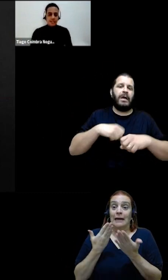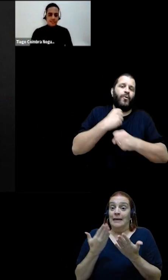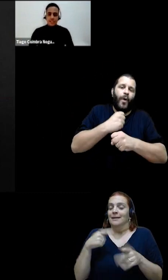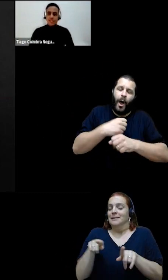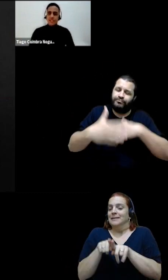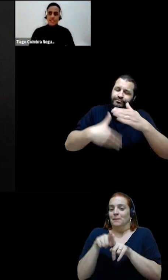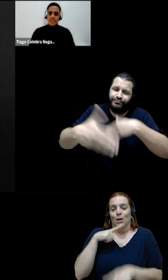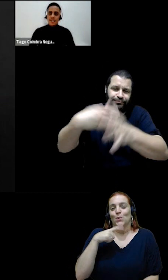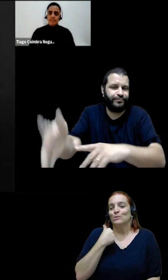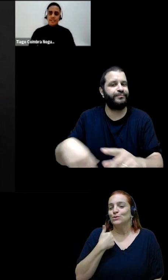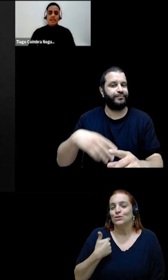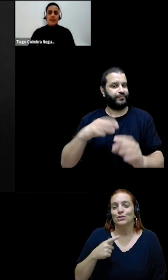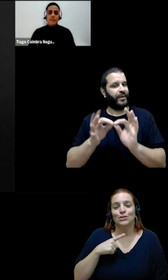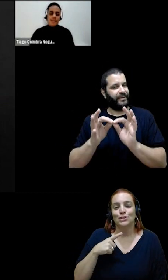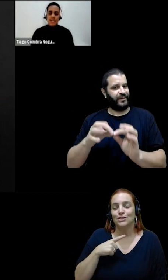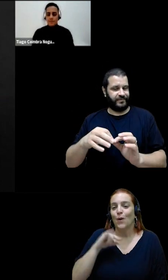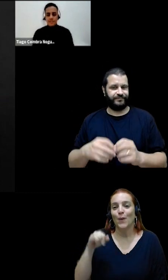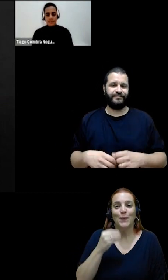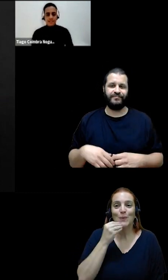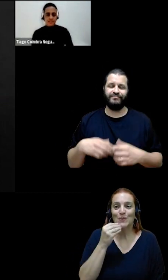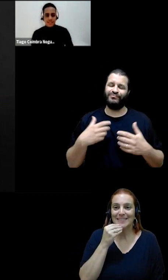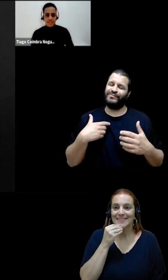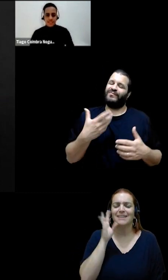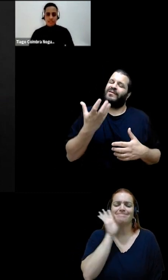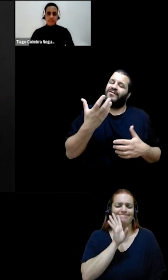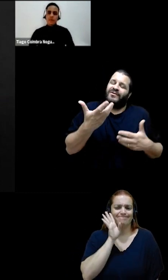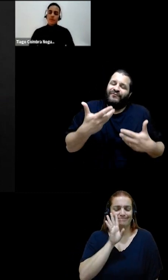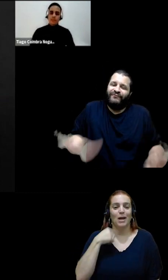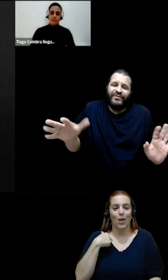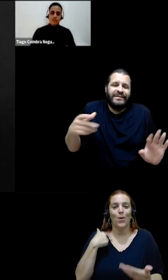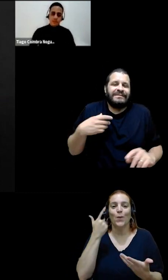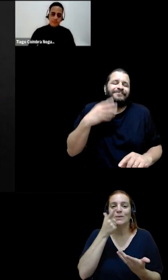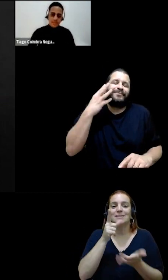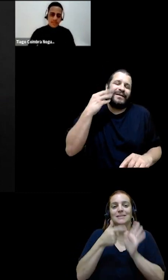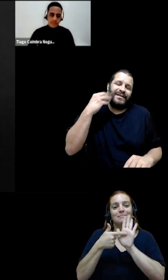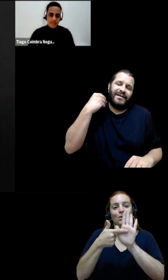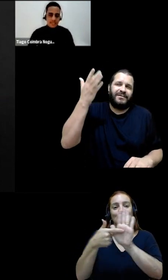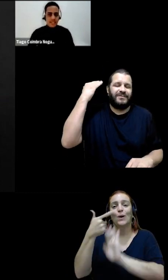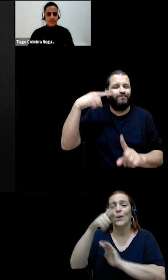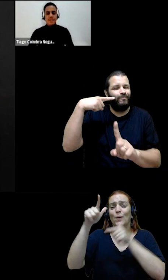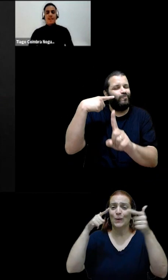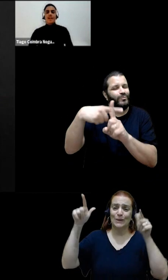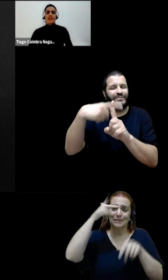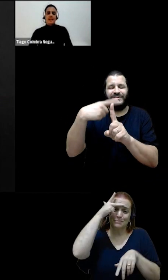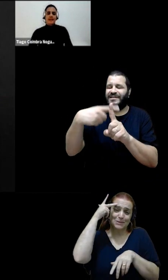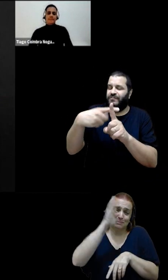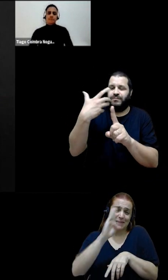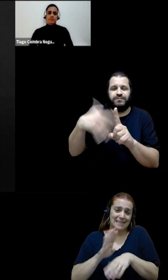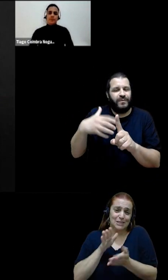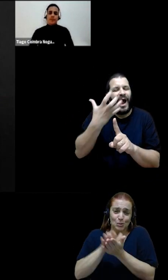muito legal de poder compartilhar os trabalhos que a gente já publicou. Então, outros pesquisadores brasileiros